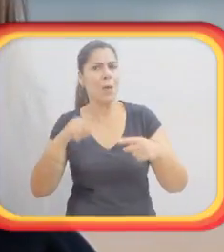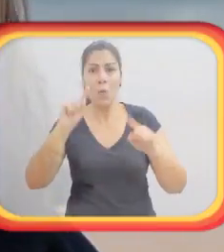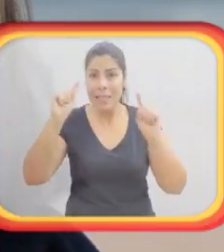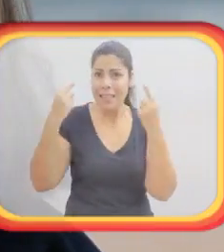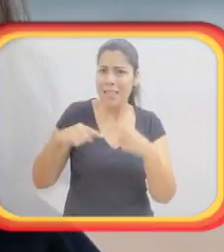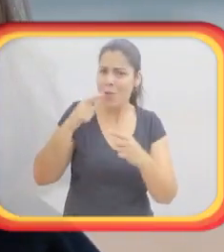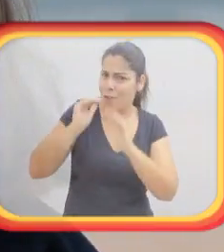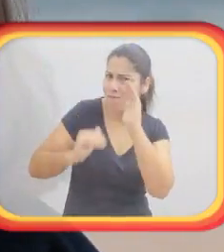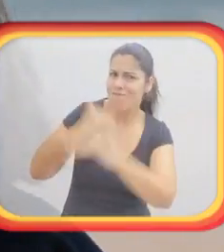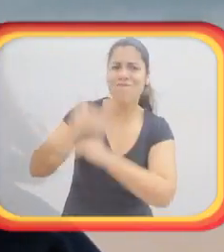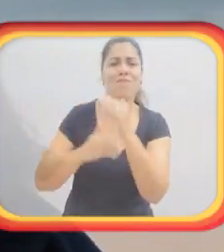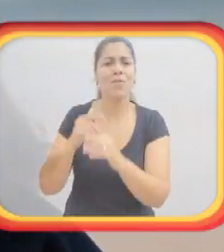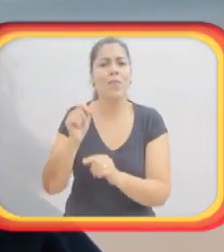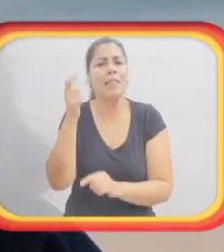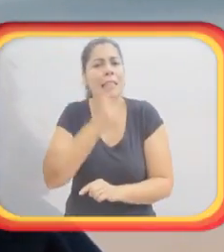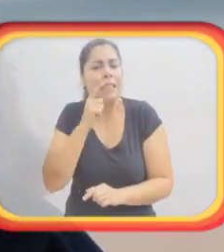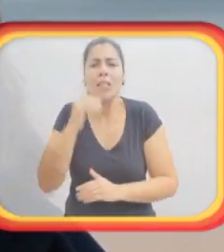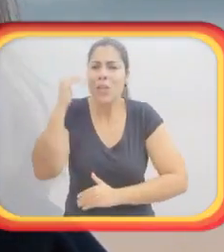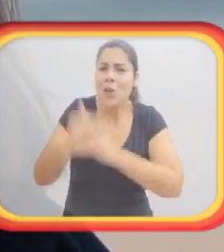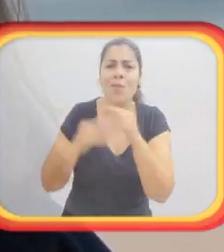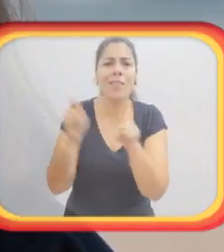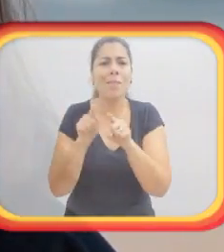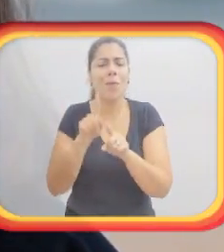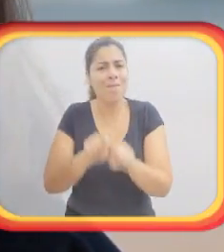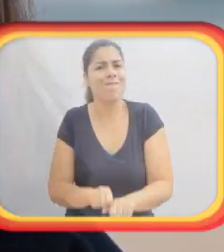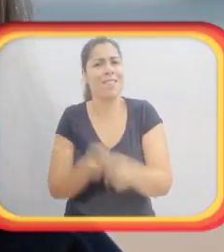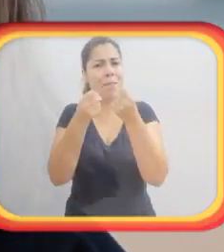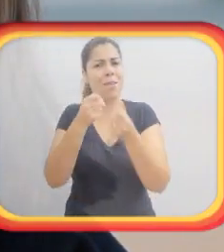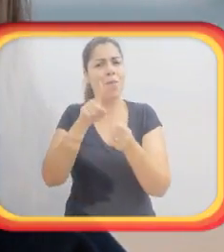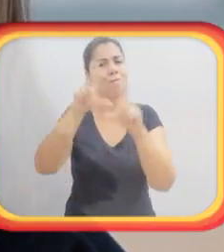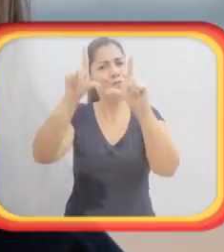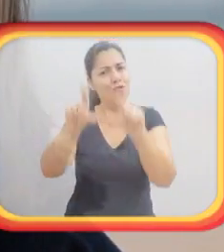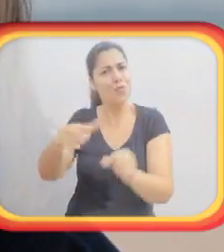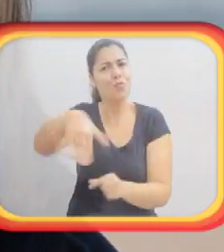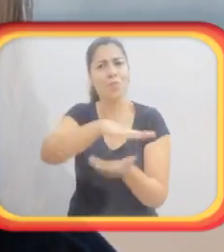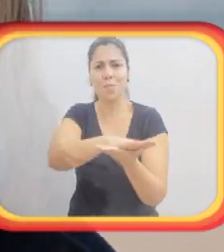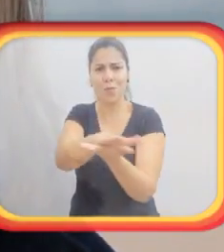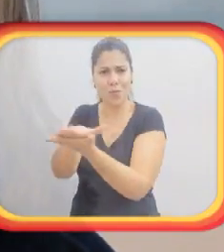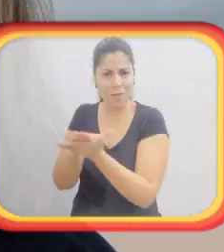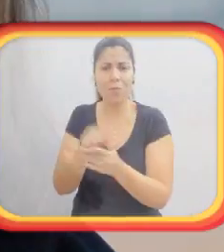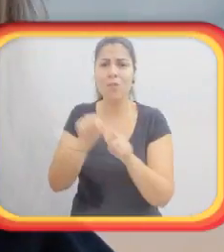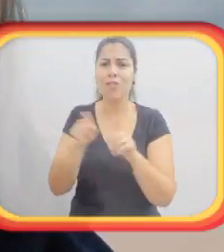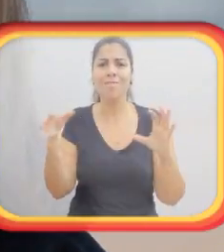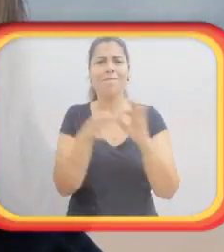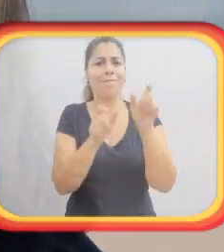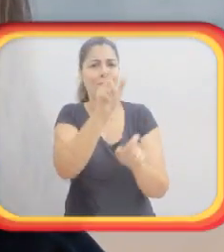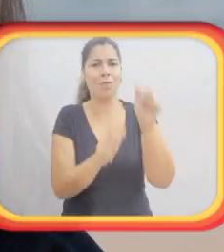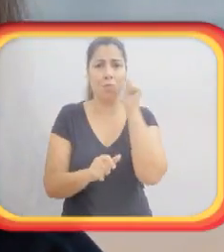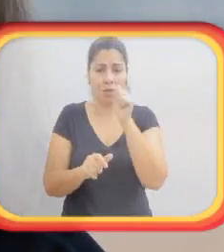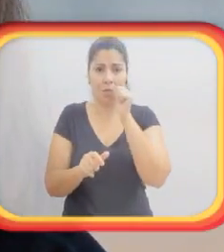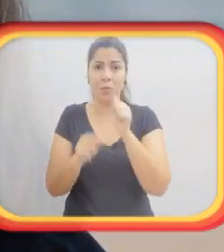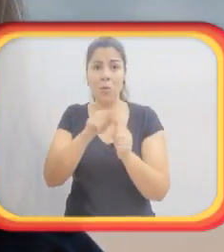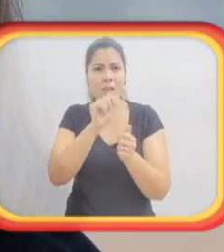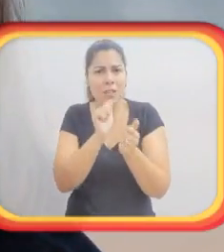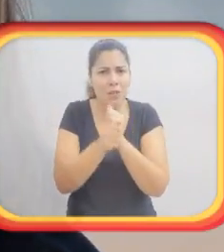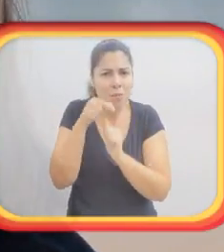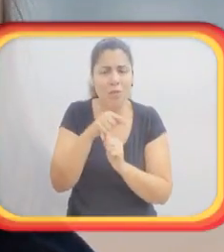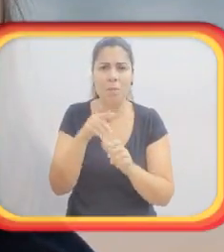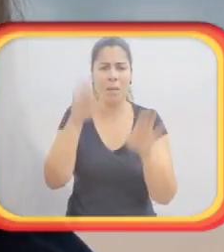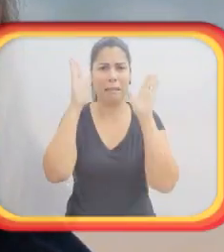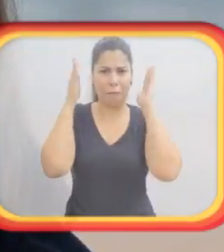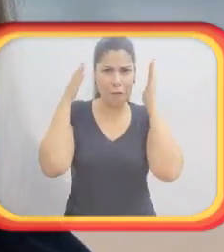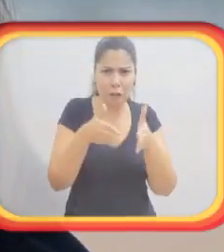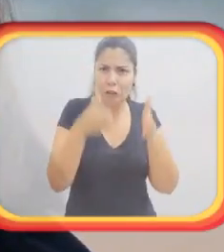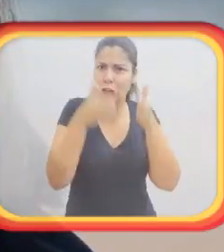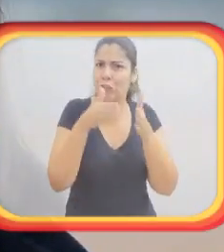Exatamente. E isso para mim foi um desafio evoluir tecnicamente e evoluir também, quebrar esses preconceitos que havia em relação às mulheres